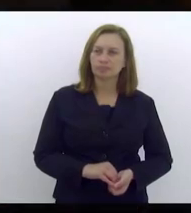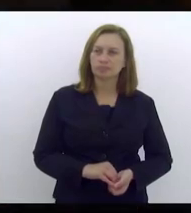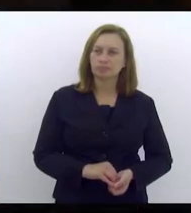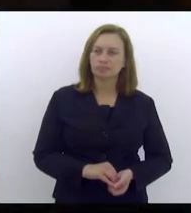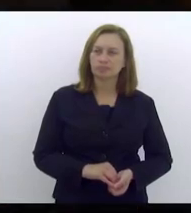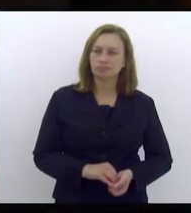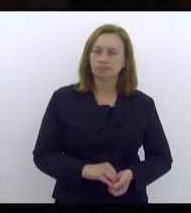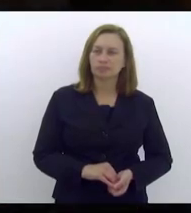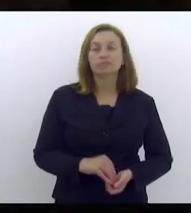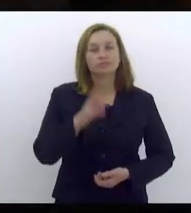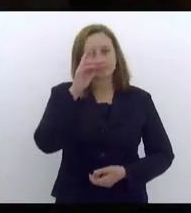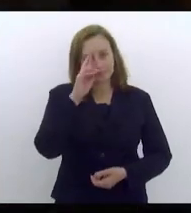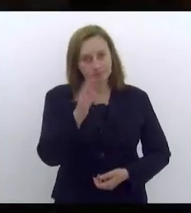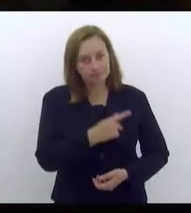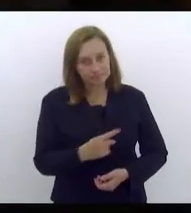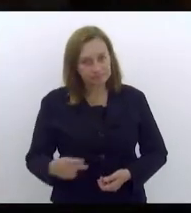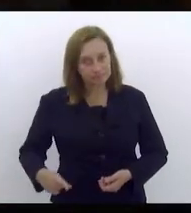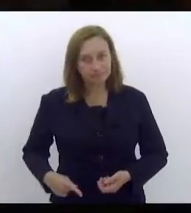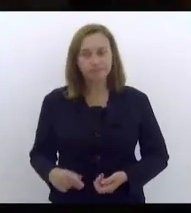também. Senhor presidente,